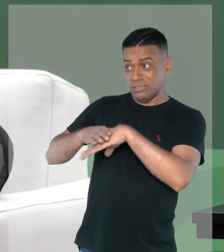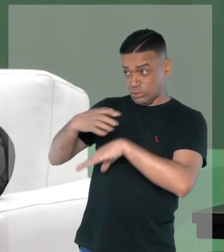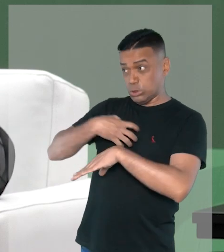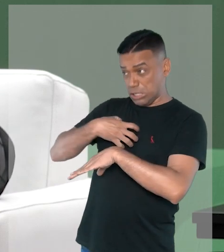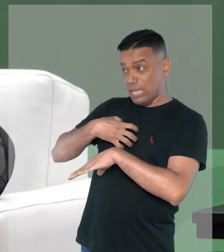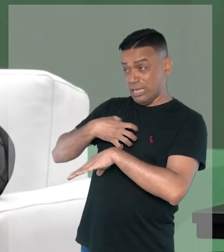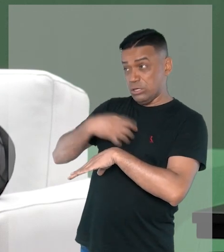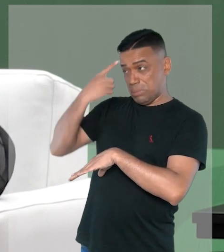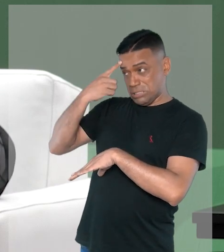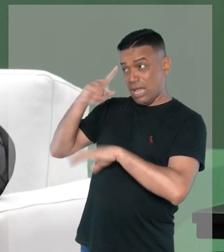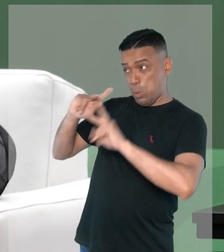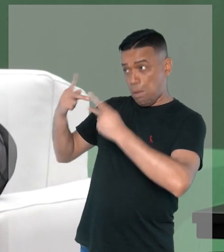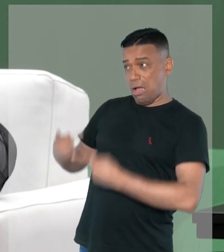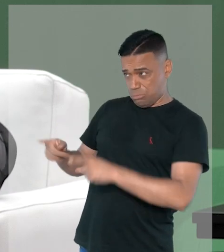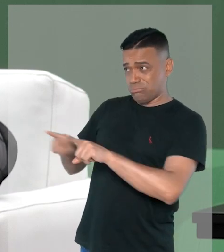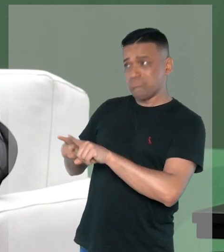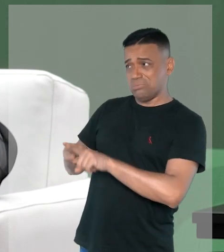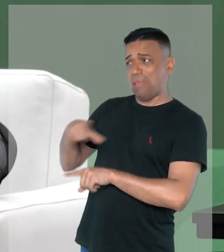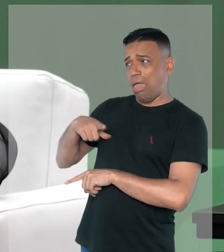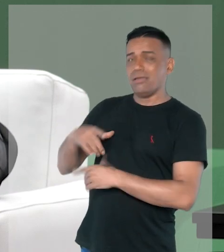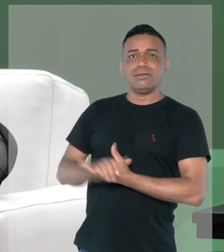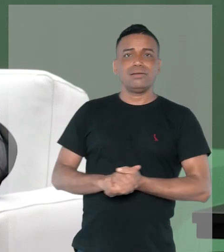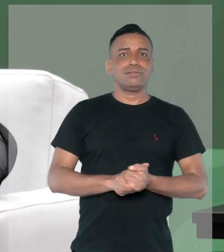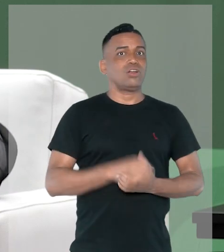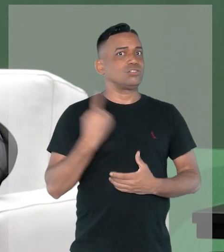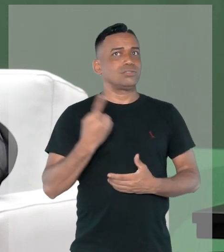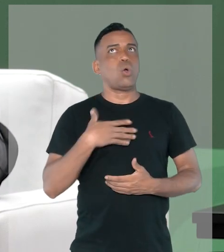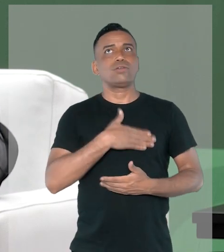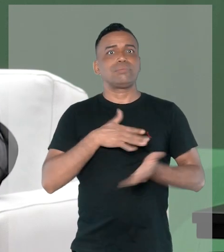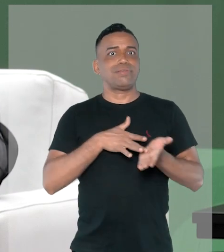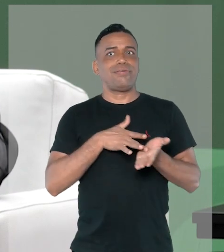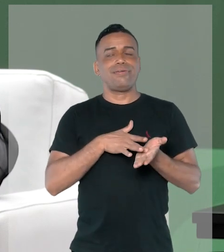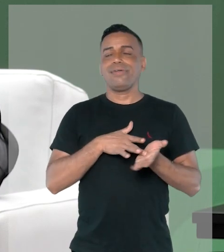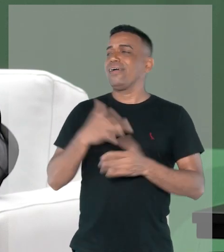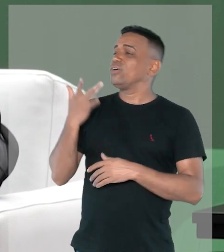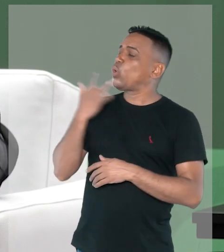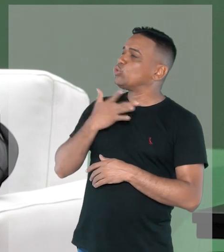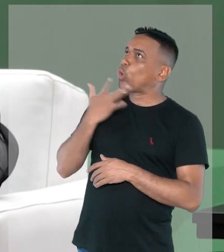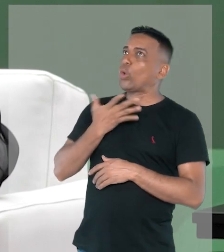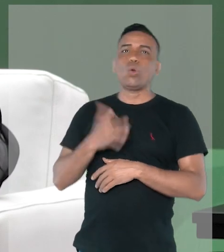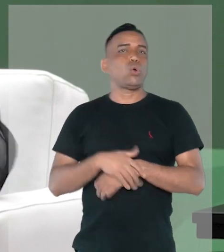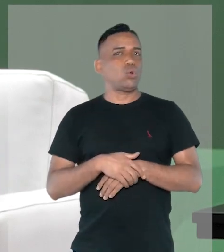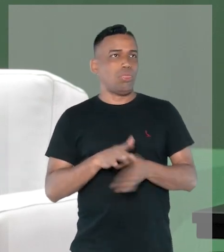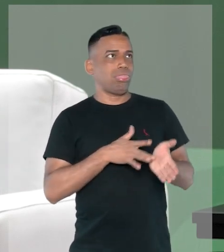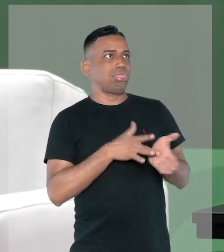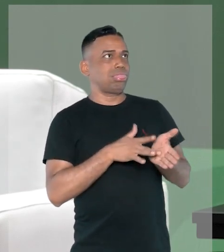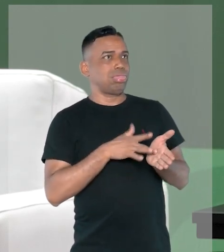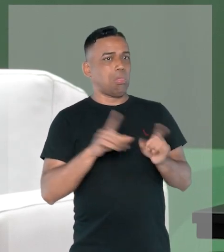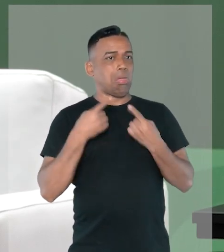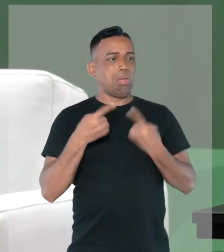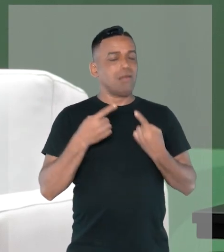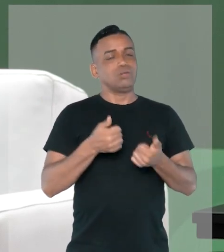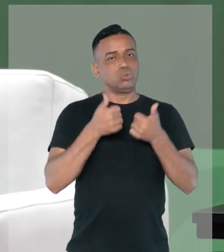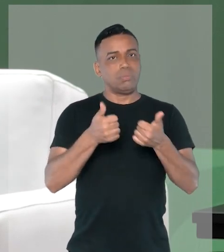também. Nós gostamos de ser enganados, né? Ai, que gostoso, me enganaram, está tudo